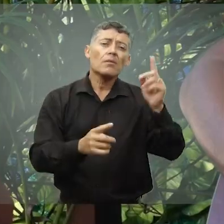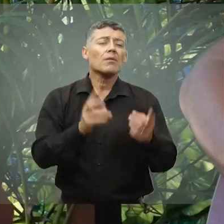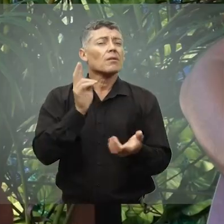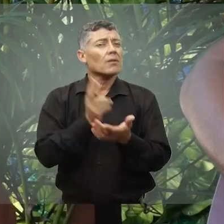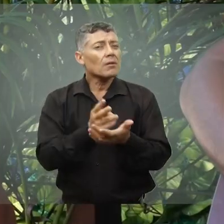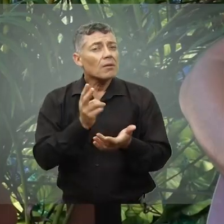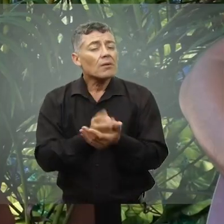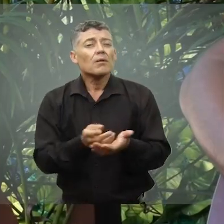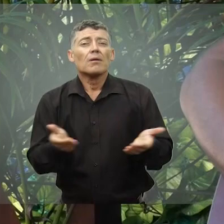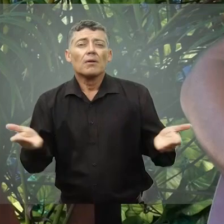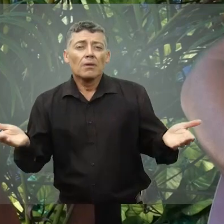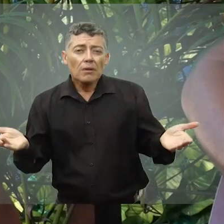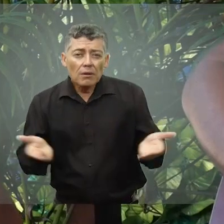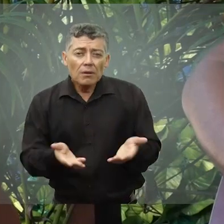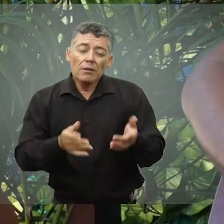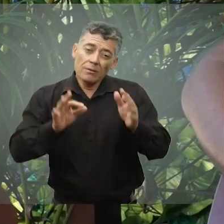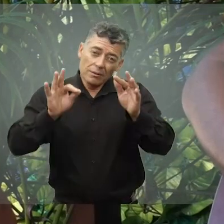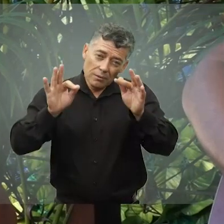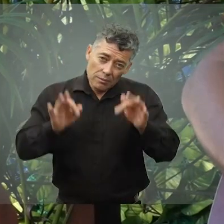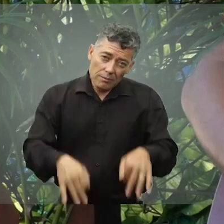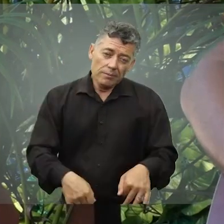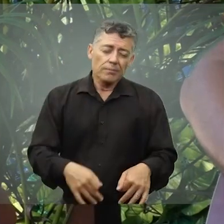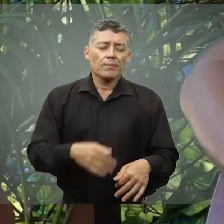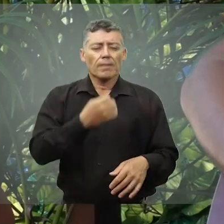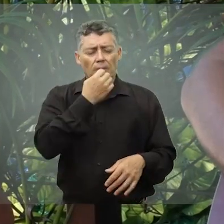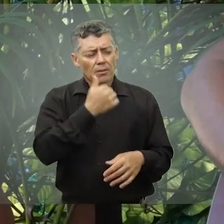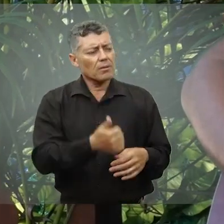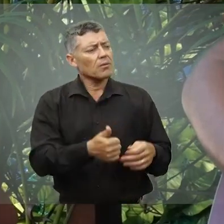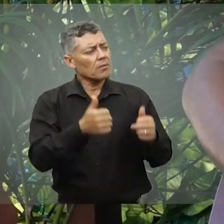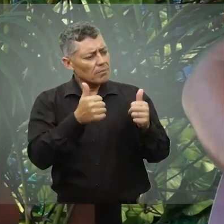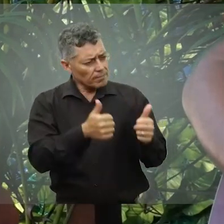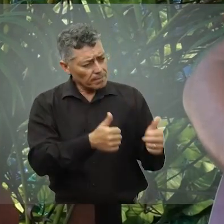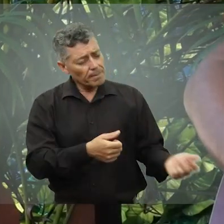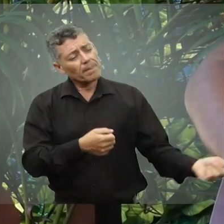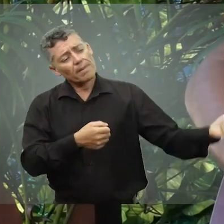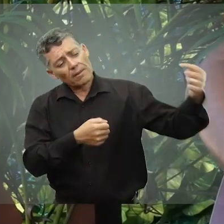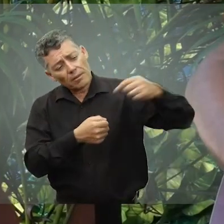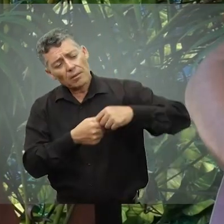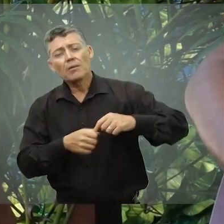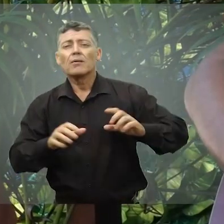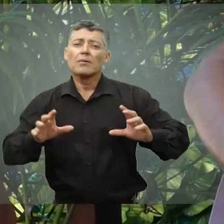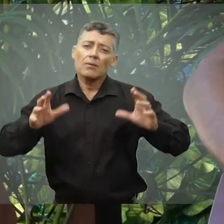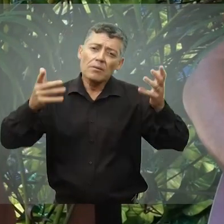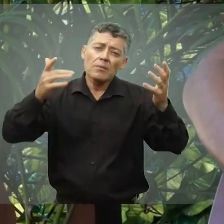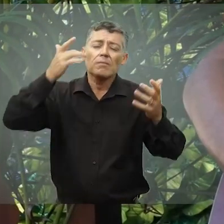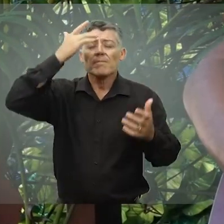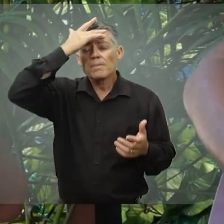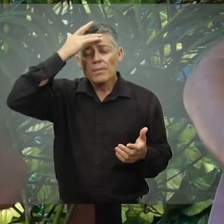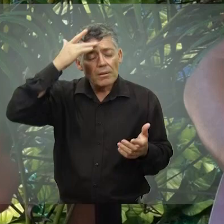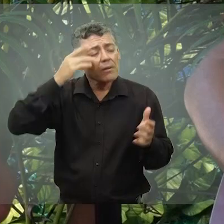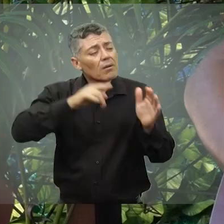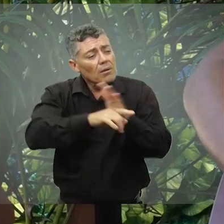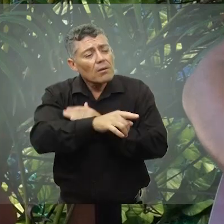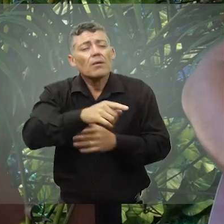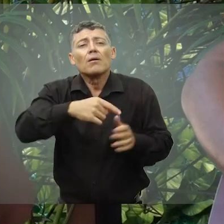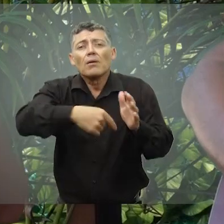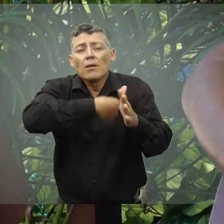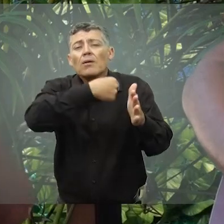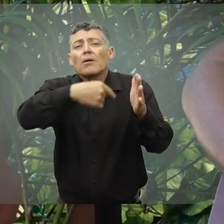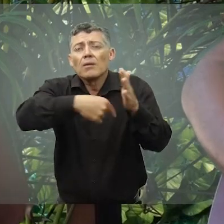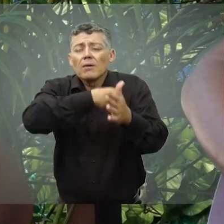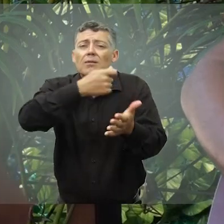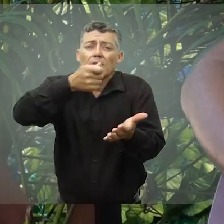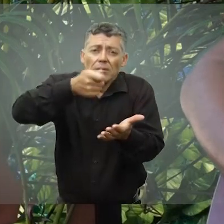E agora, finalmente, ela falou, amor, já tá bom, tem que voltar, vamos fazer show. As pessoas estão cobrando, então...